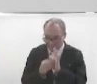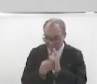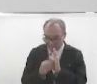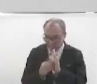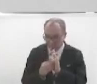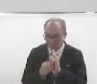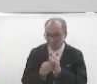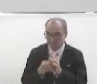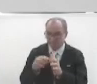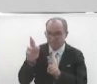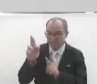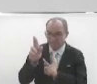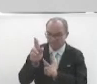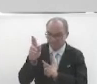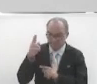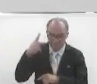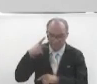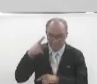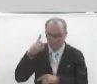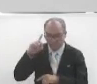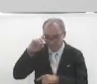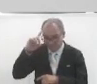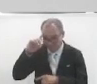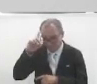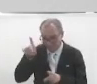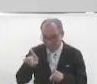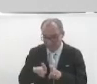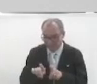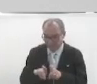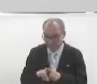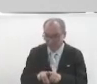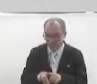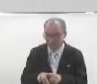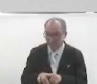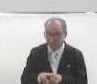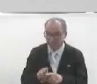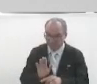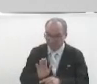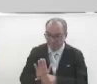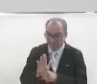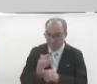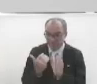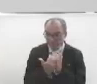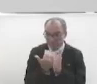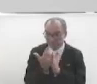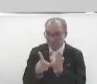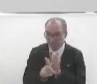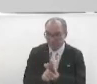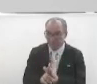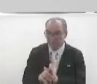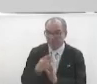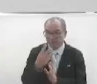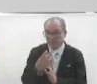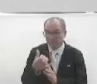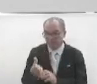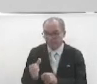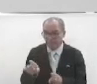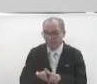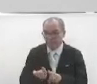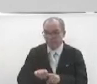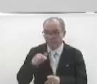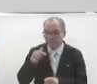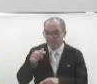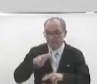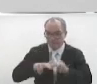emenda que foi feita pelo vereador dico é uma Emenda aditiva ao projeto de lei complementar nº 36